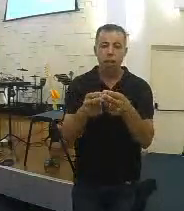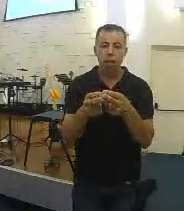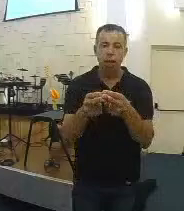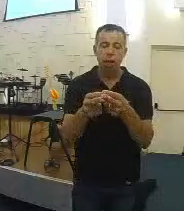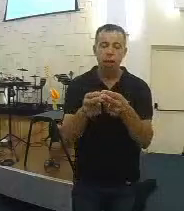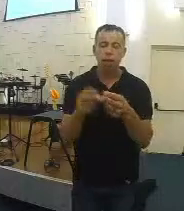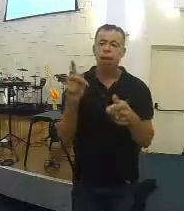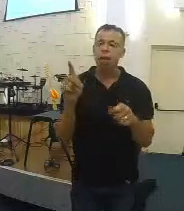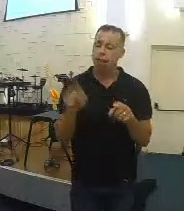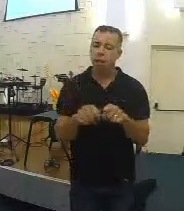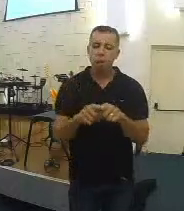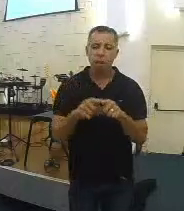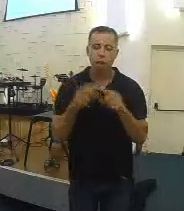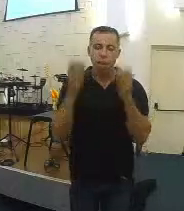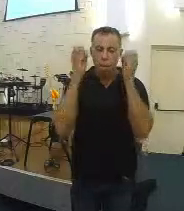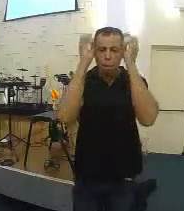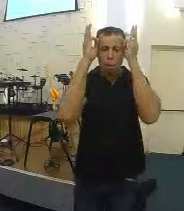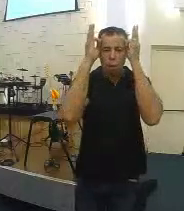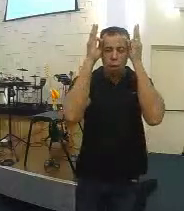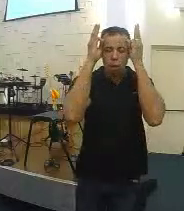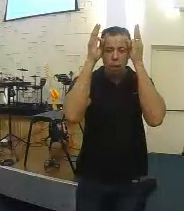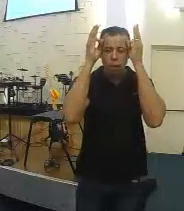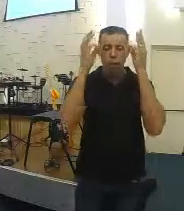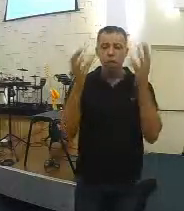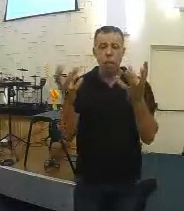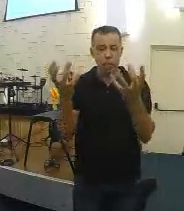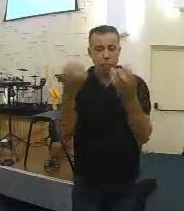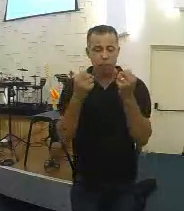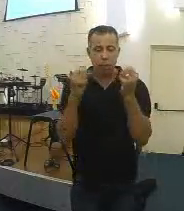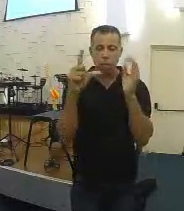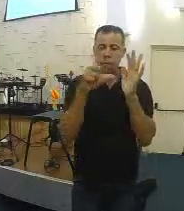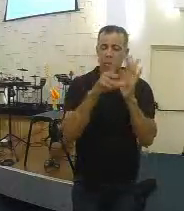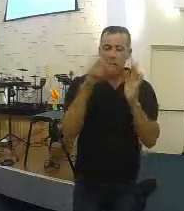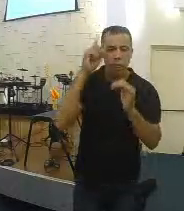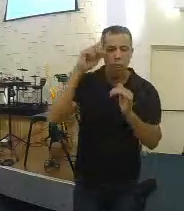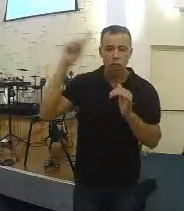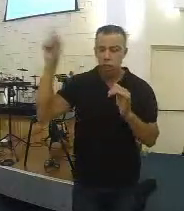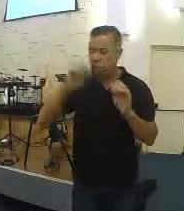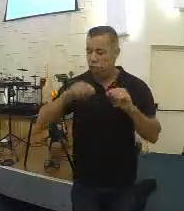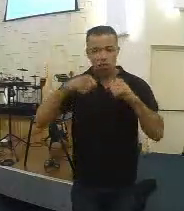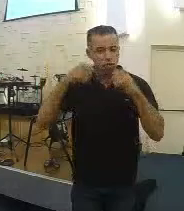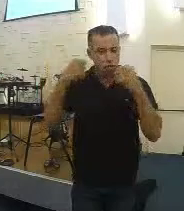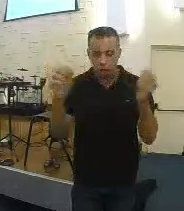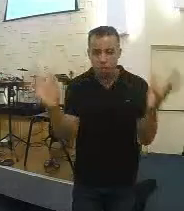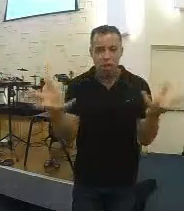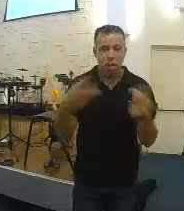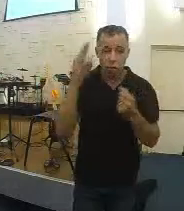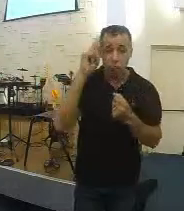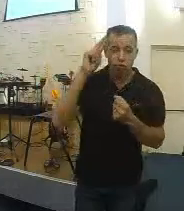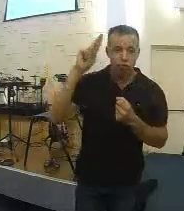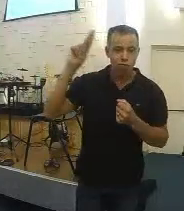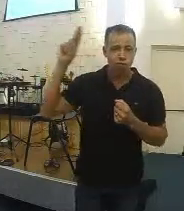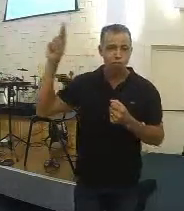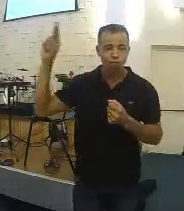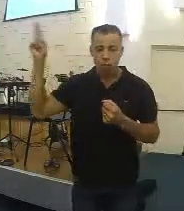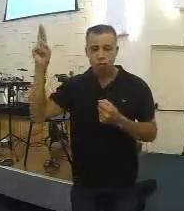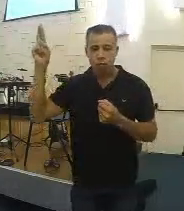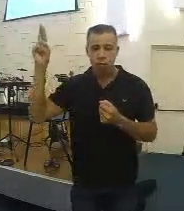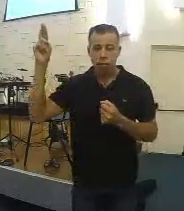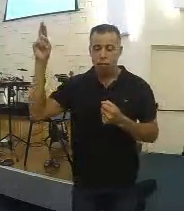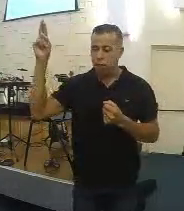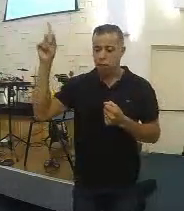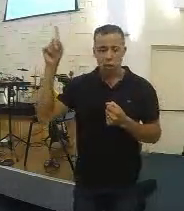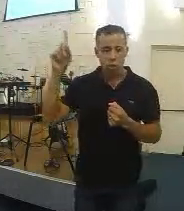Moisés também, que recebeu a lei de Deus, que recebeu sinais extraordinários do Senhor, aparições do Senhor